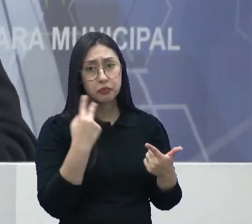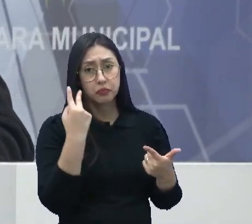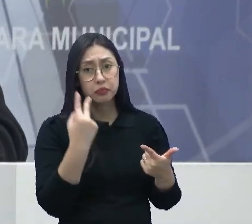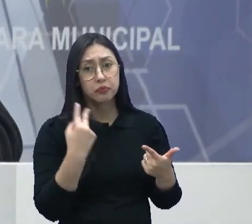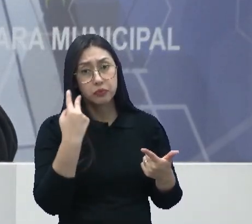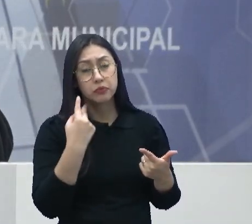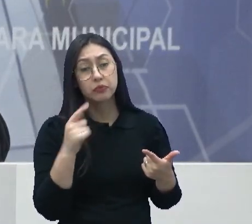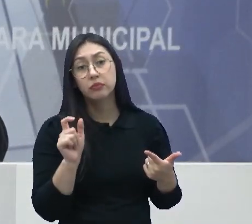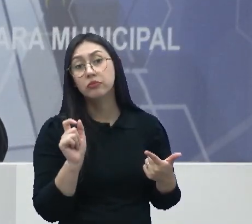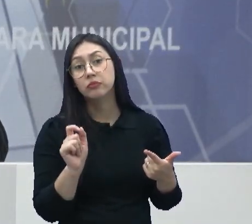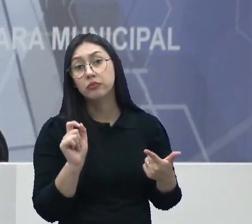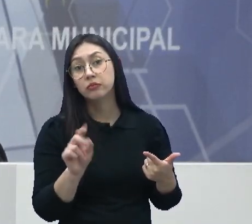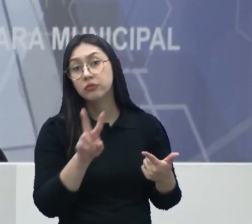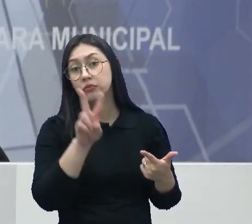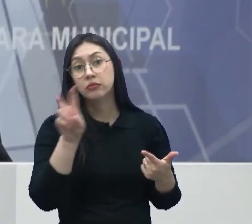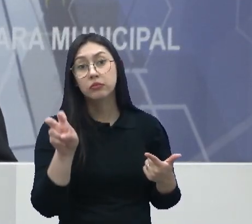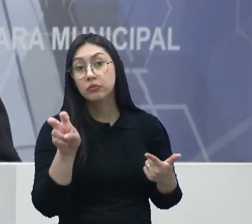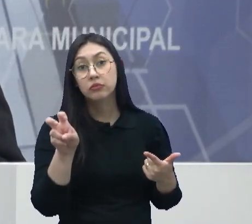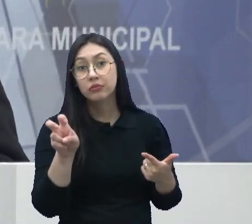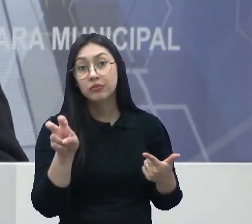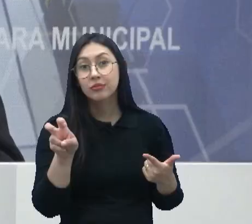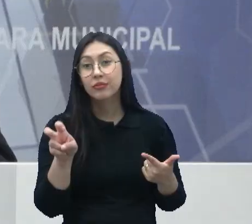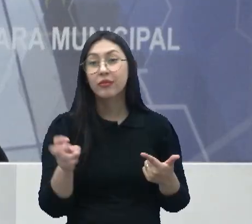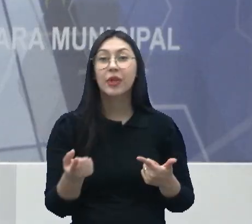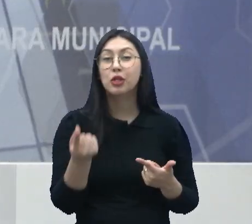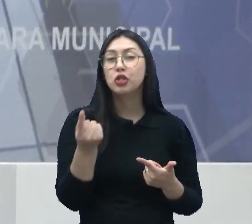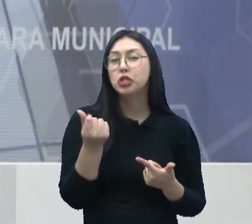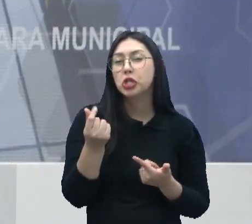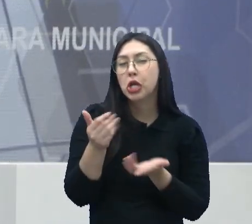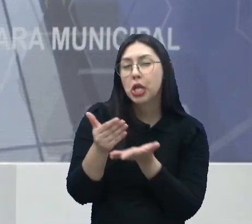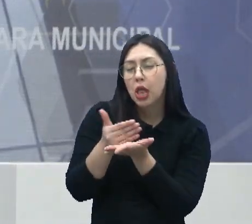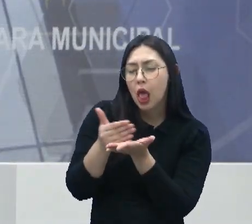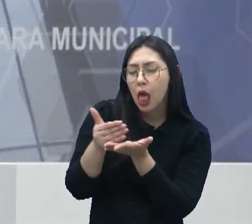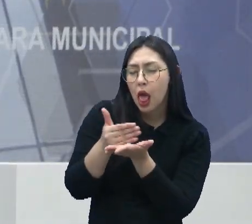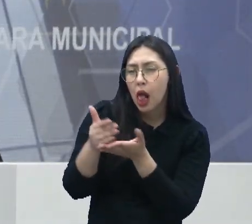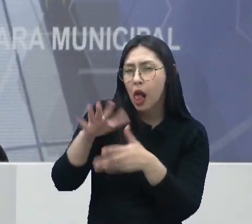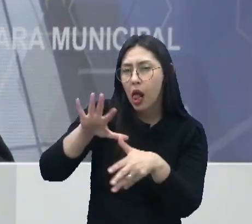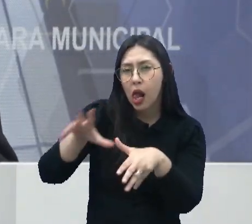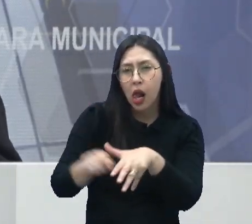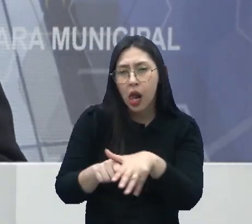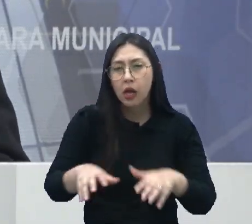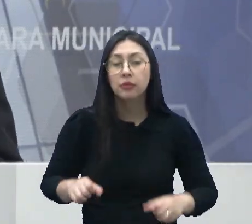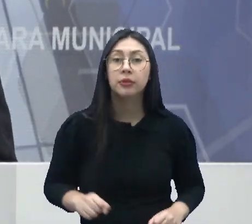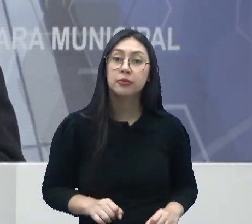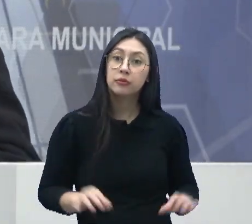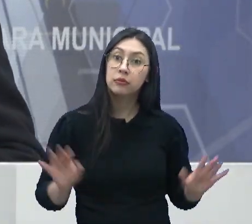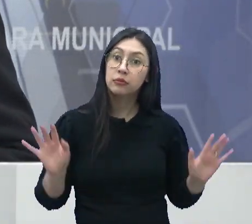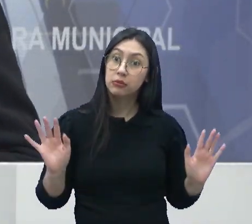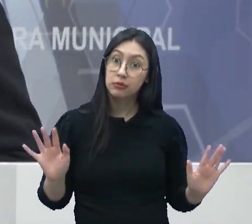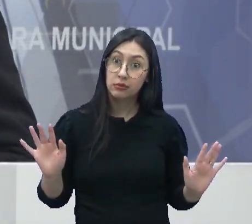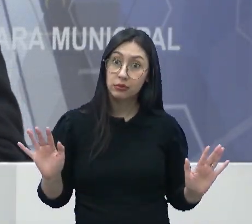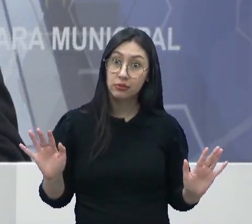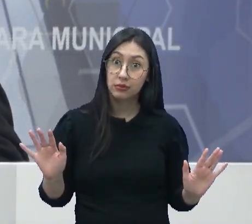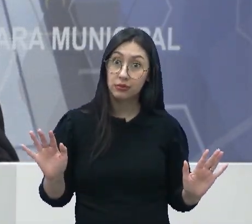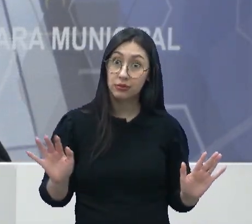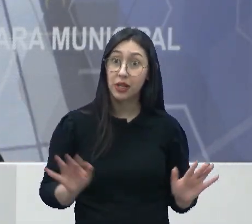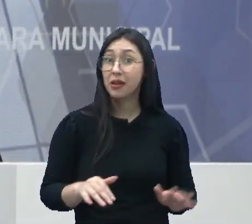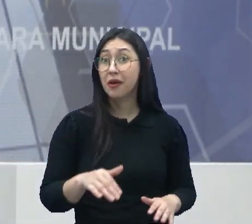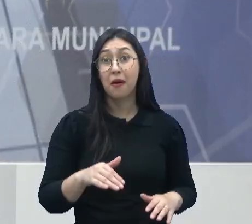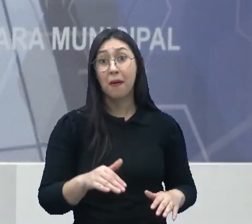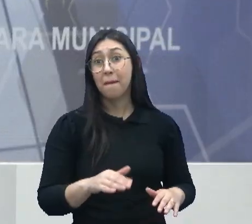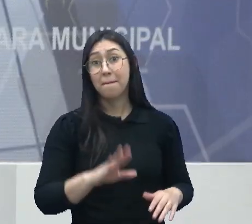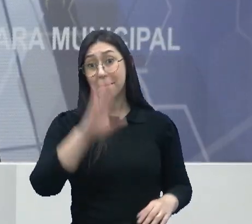vereadoras é com relação à rachadinha, dizendo que Bolsonaro, né, que se envolveu em rachadinha. Bom, mestres em rachadinha é a